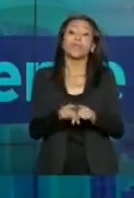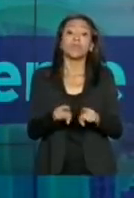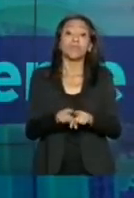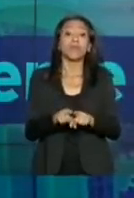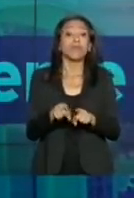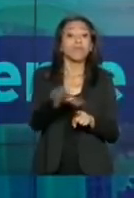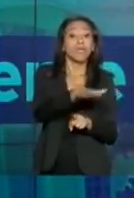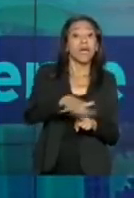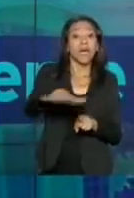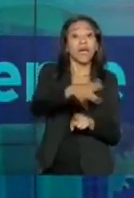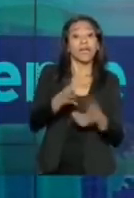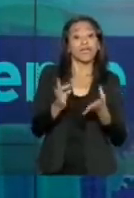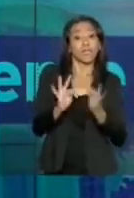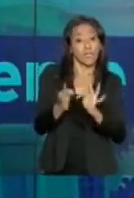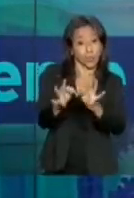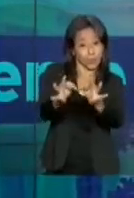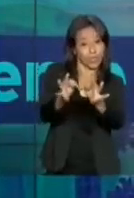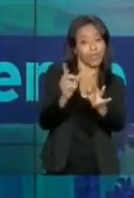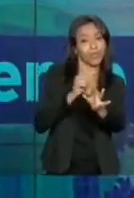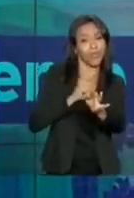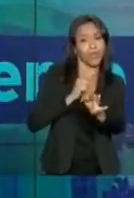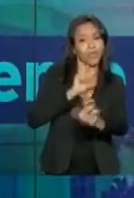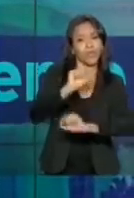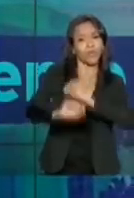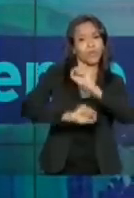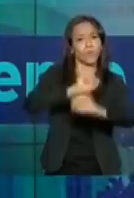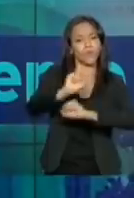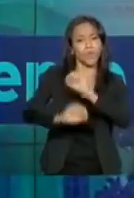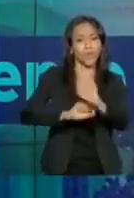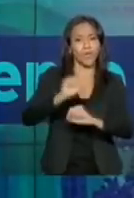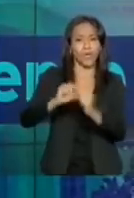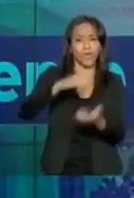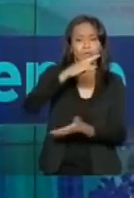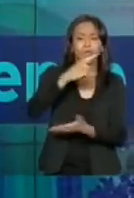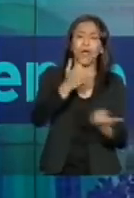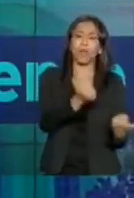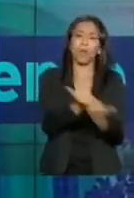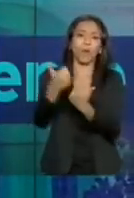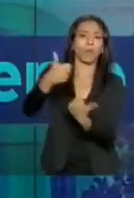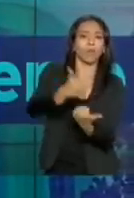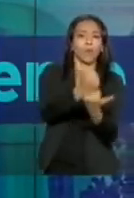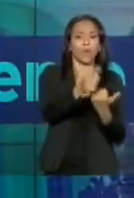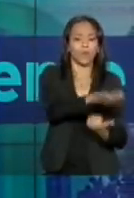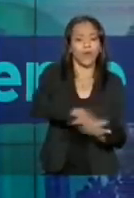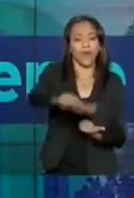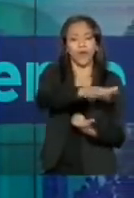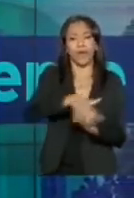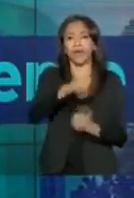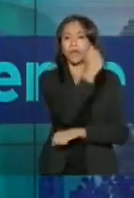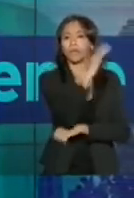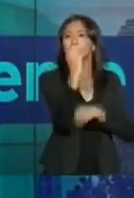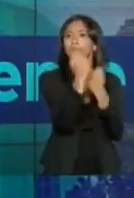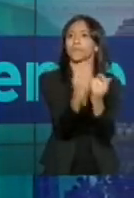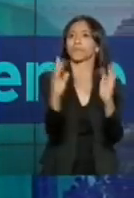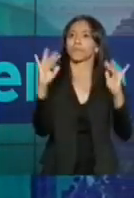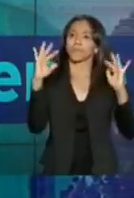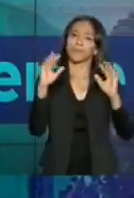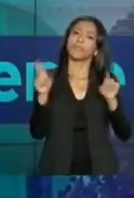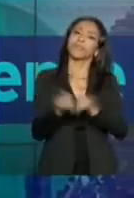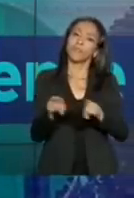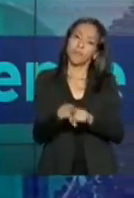salvaguardas tecnológicas. Houve também tratados de cooperação na área ambiental e avanços nos